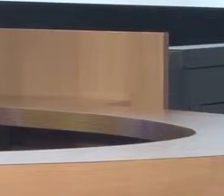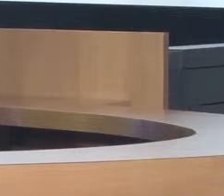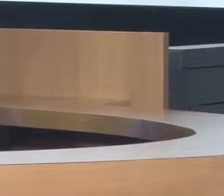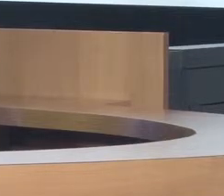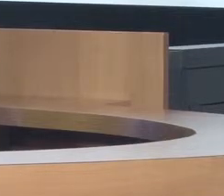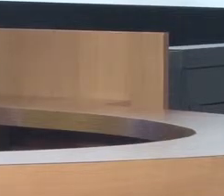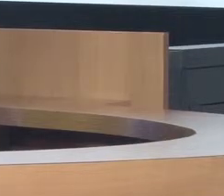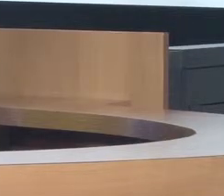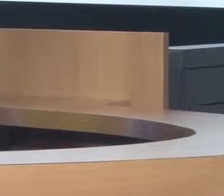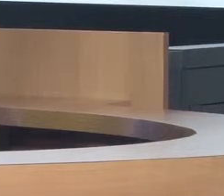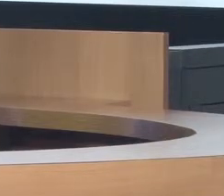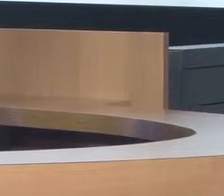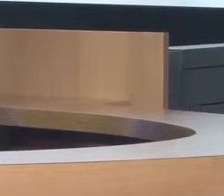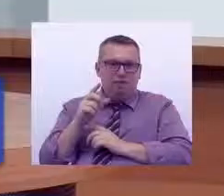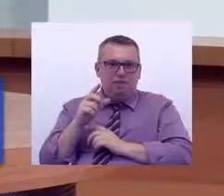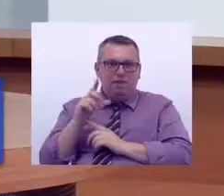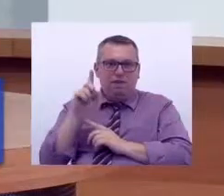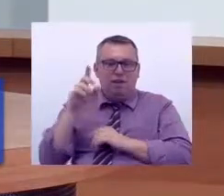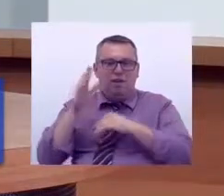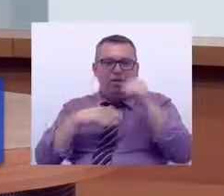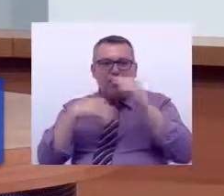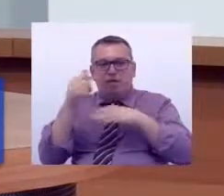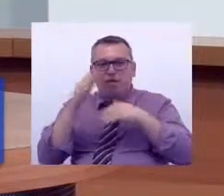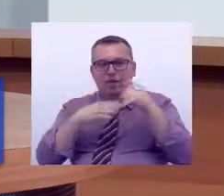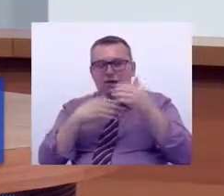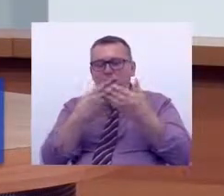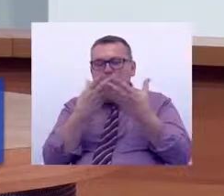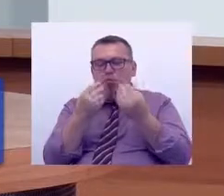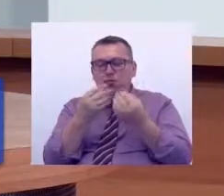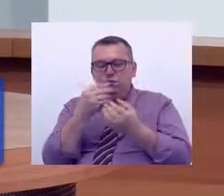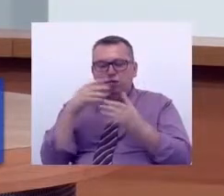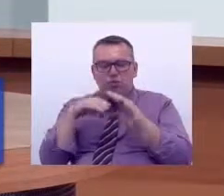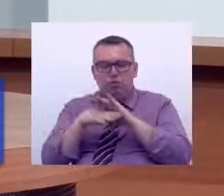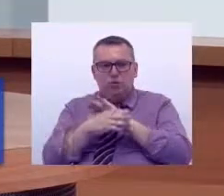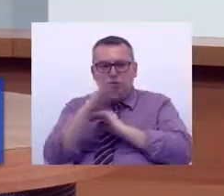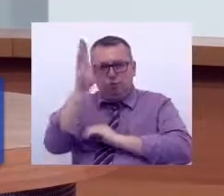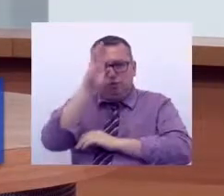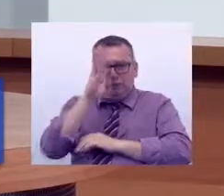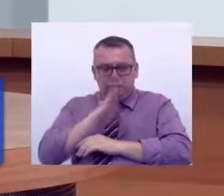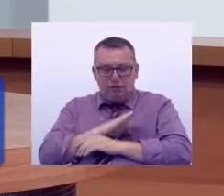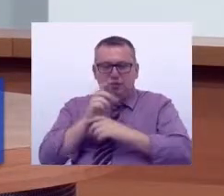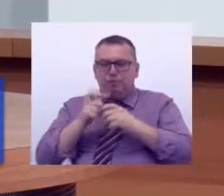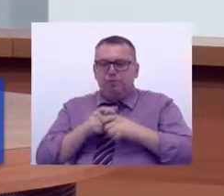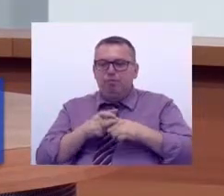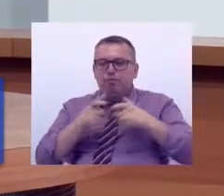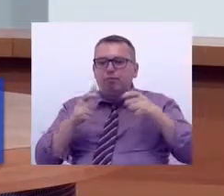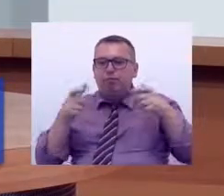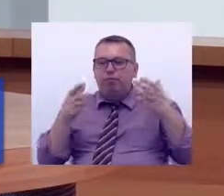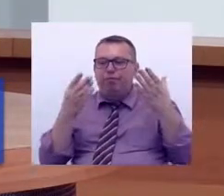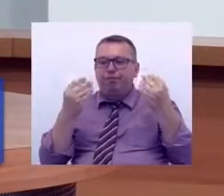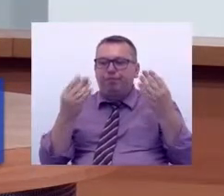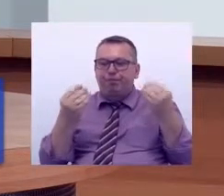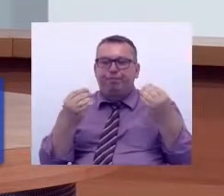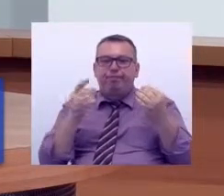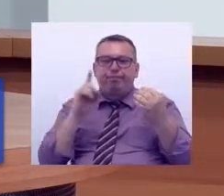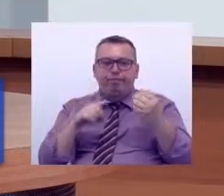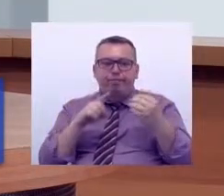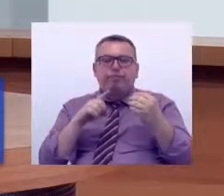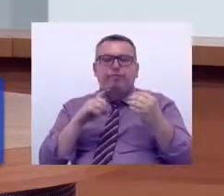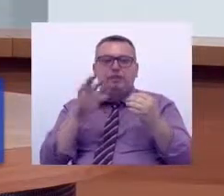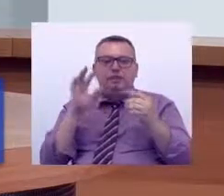para análise das comissões. O food truck no Brasil é uma prática que vem crescendo muito, é uma tendência